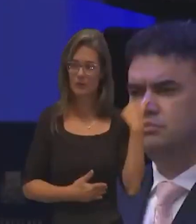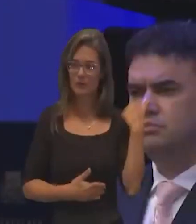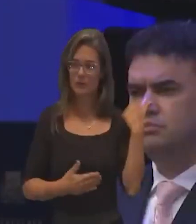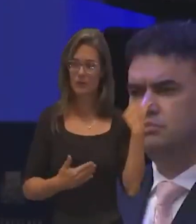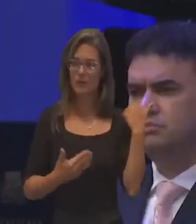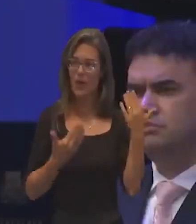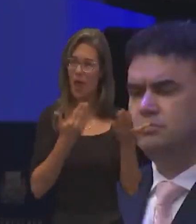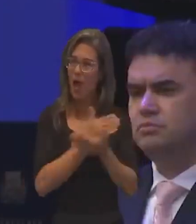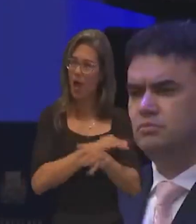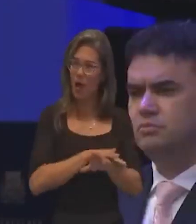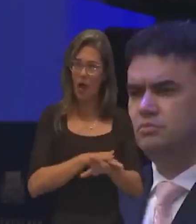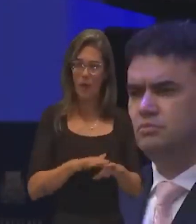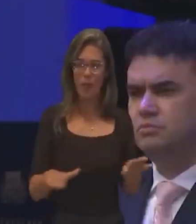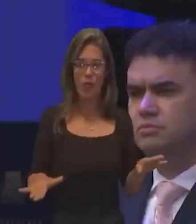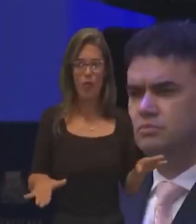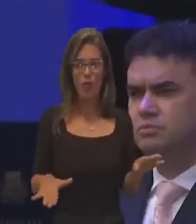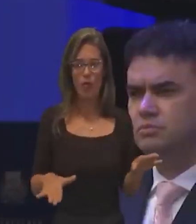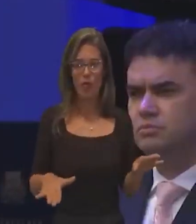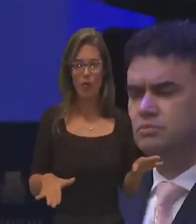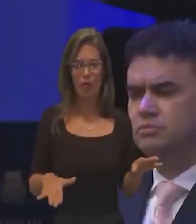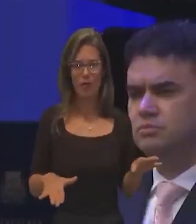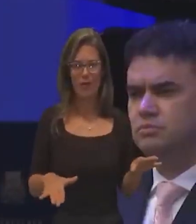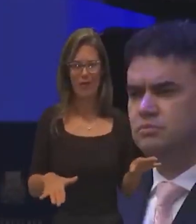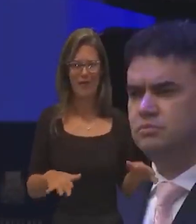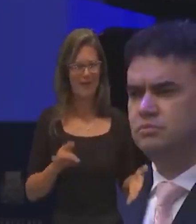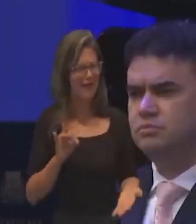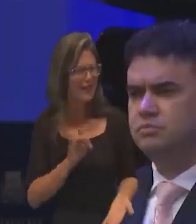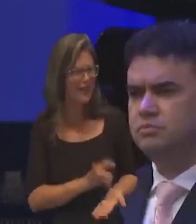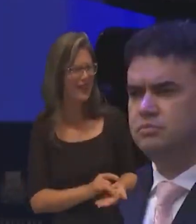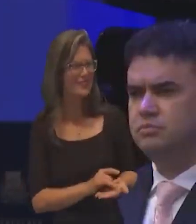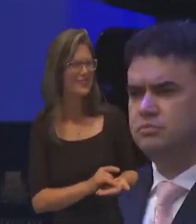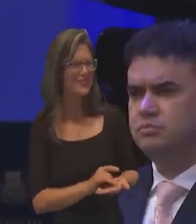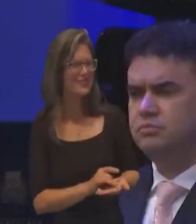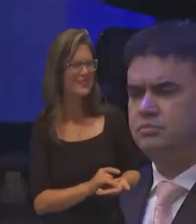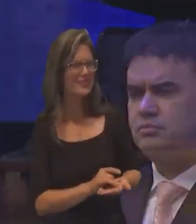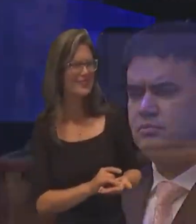alguém poderia perguntar: será que passaram mesmo?